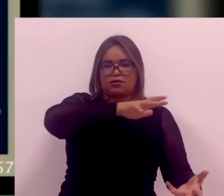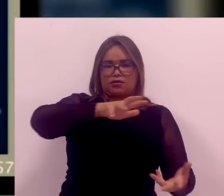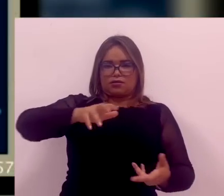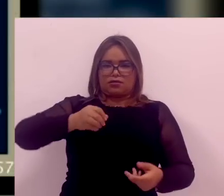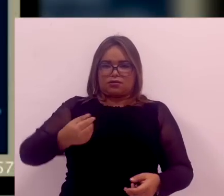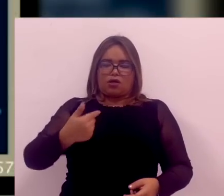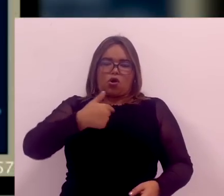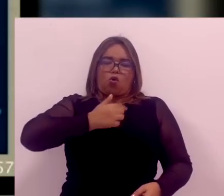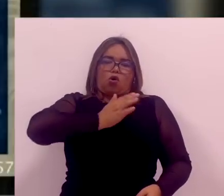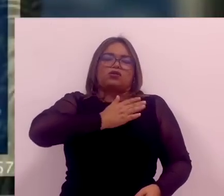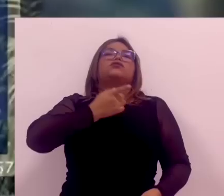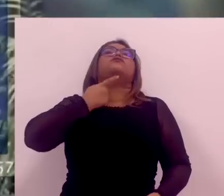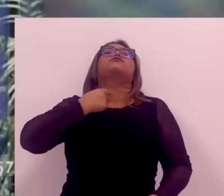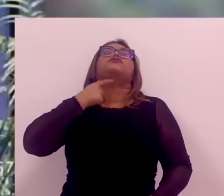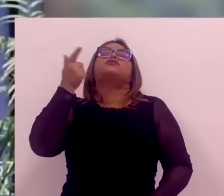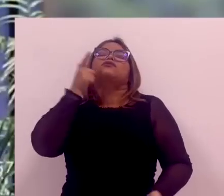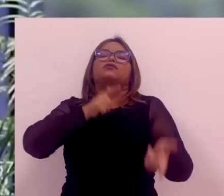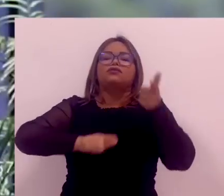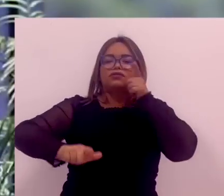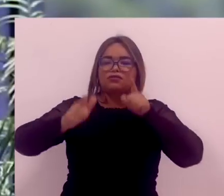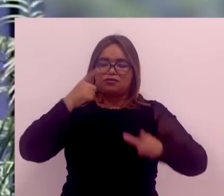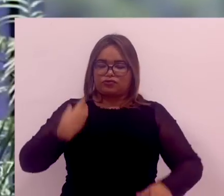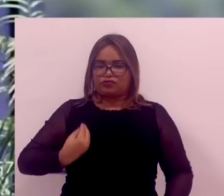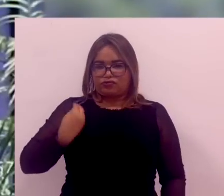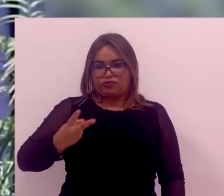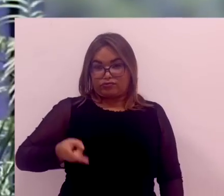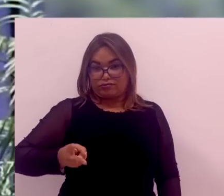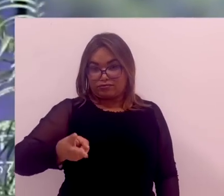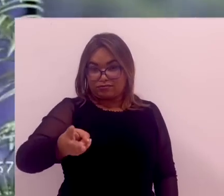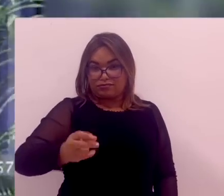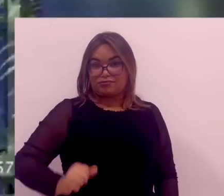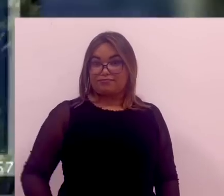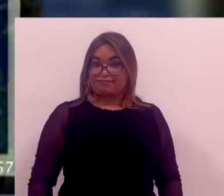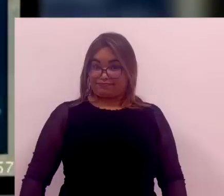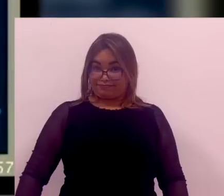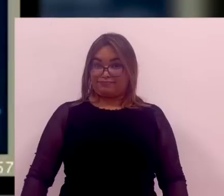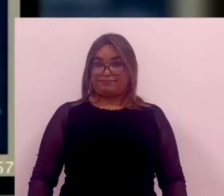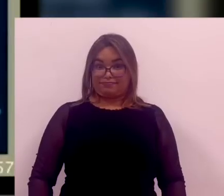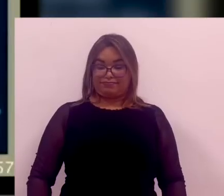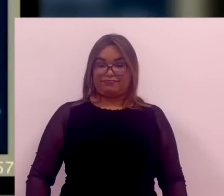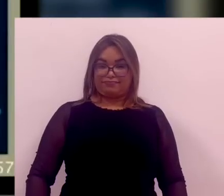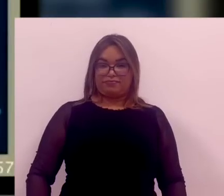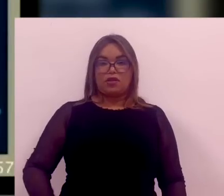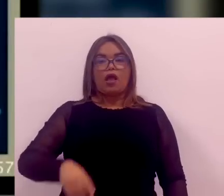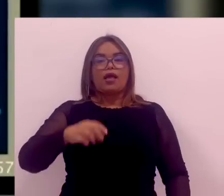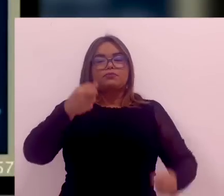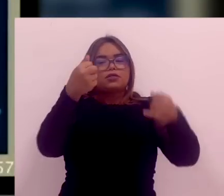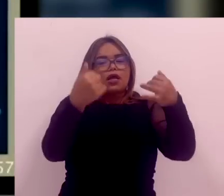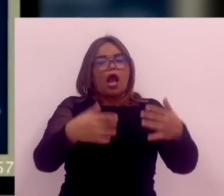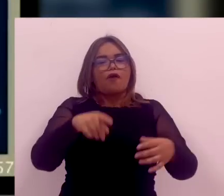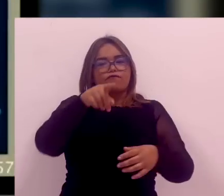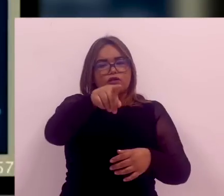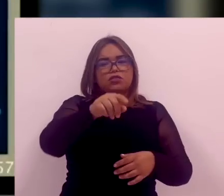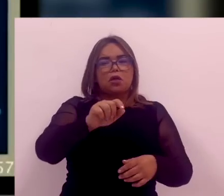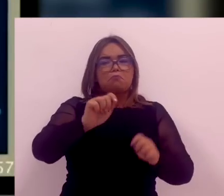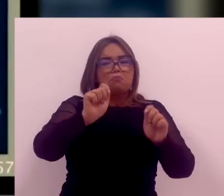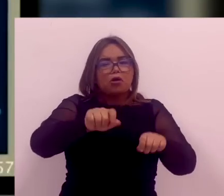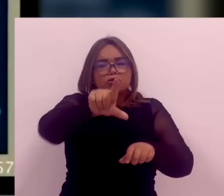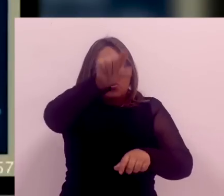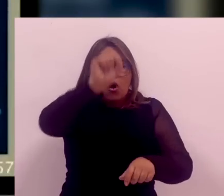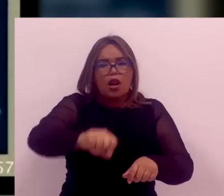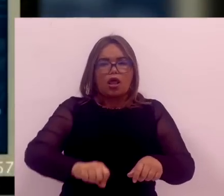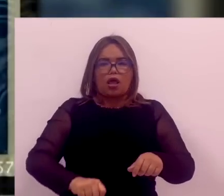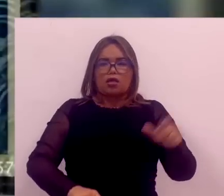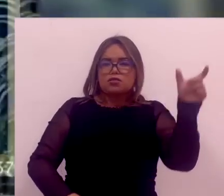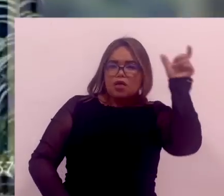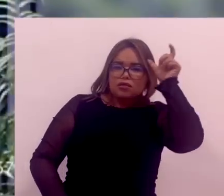conceder-me os tesouros da terra e encher o meu coração dos meus desejos enquanto eu estiver vivo. Manly Palmer Hall, você pode